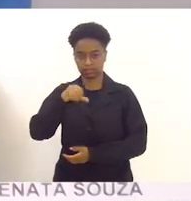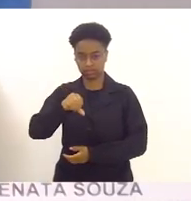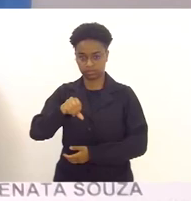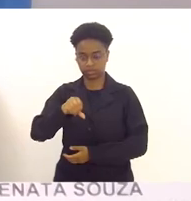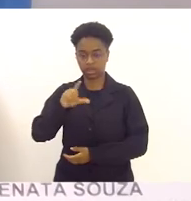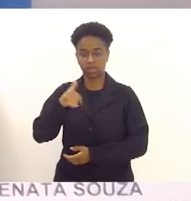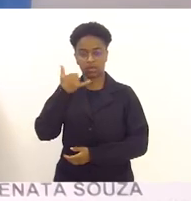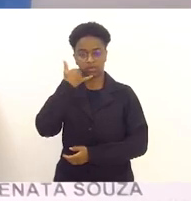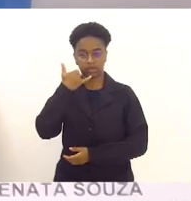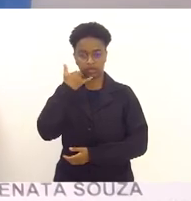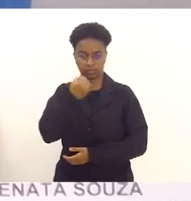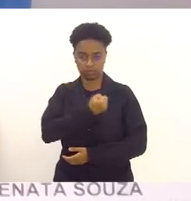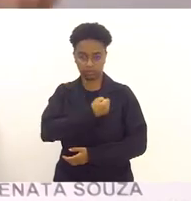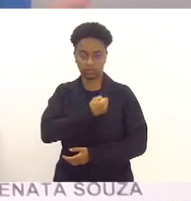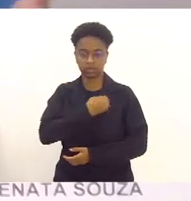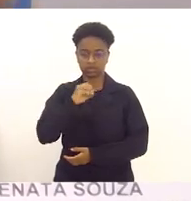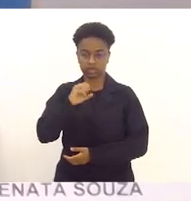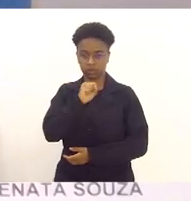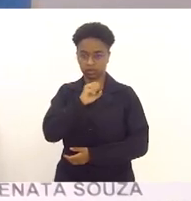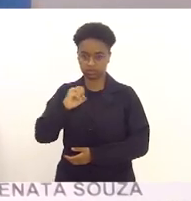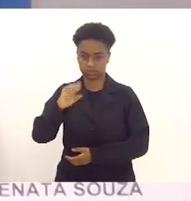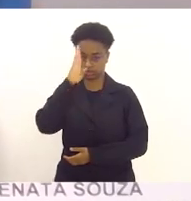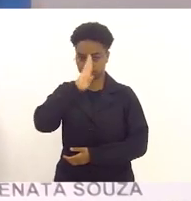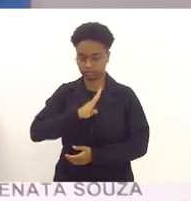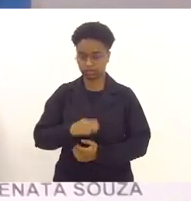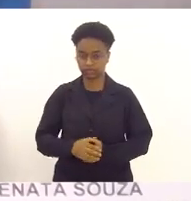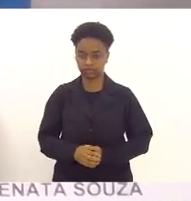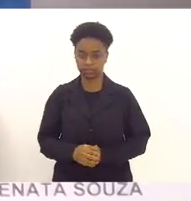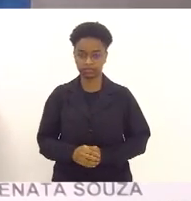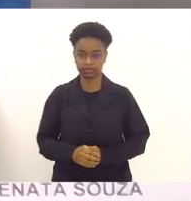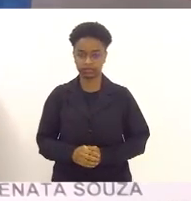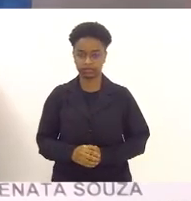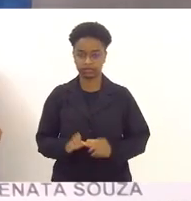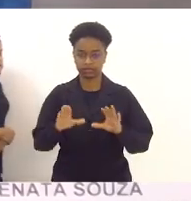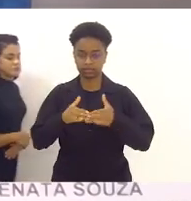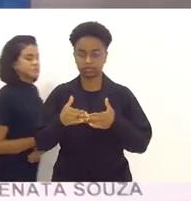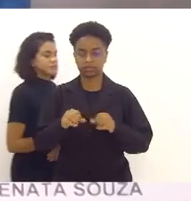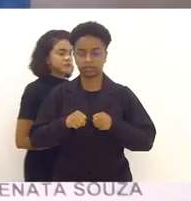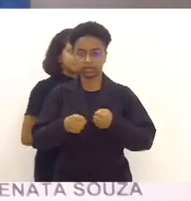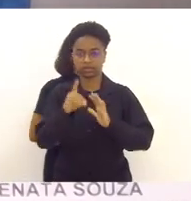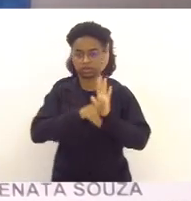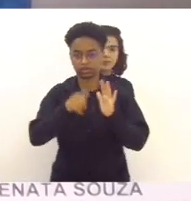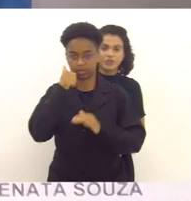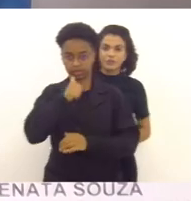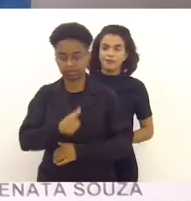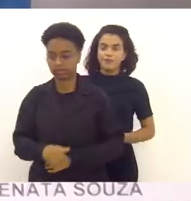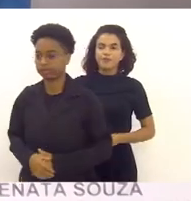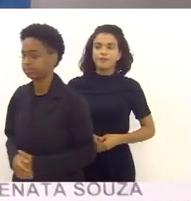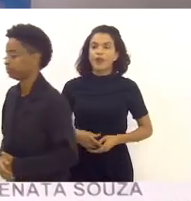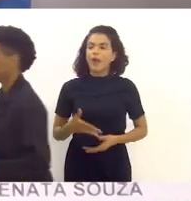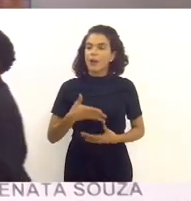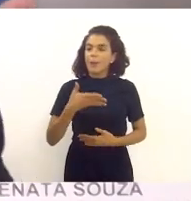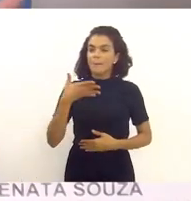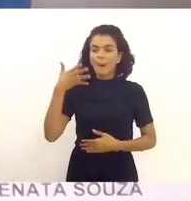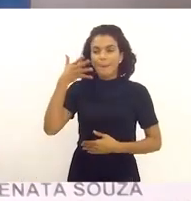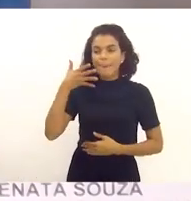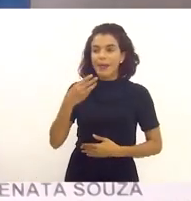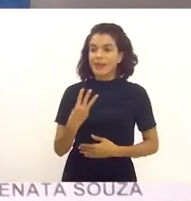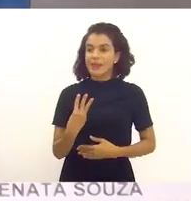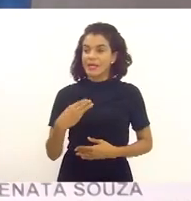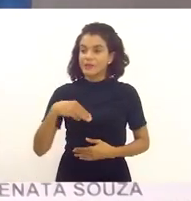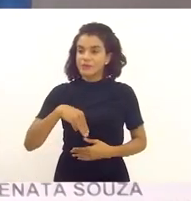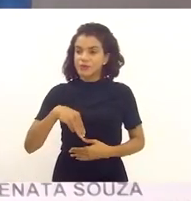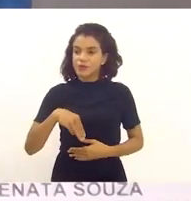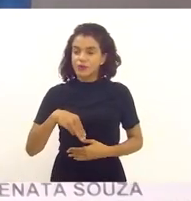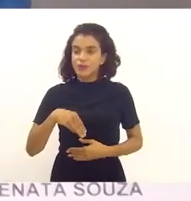telefone o 0800 gratuito da comissão de defesa dos direitos da mulher passo agora o uso da fala por Três minutinhos